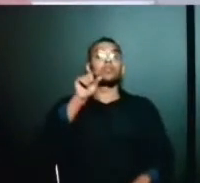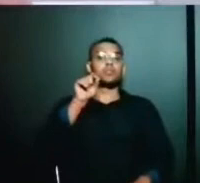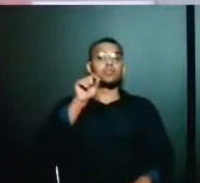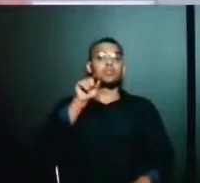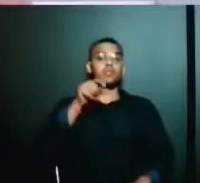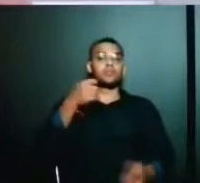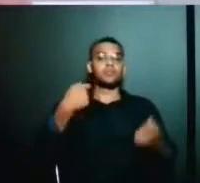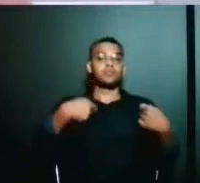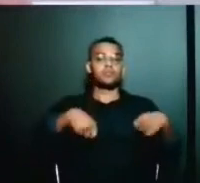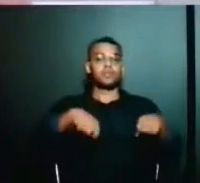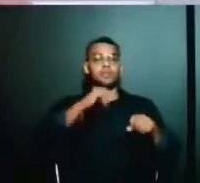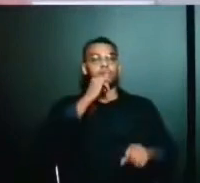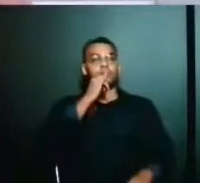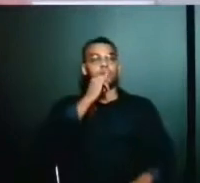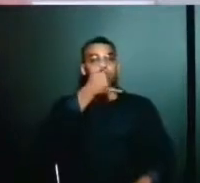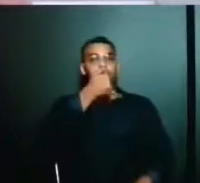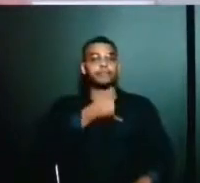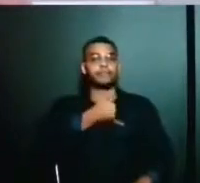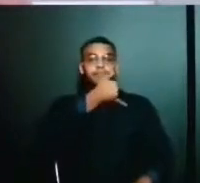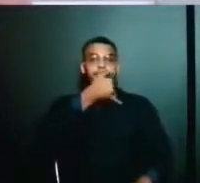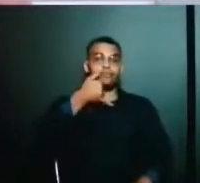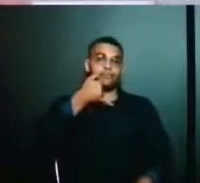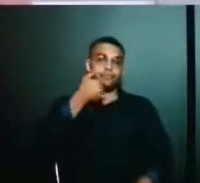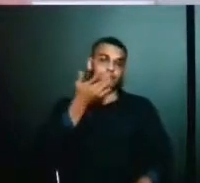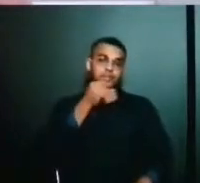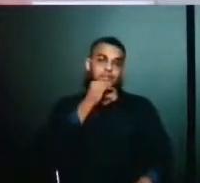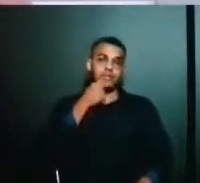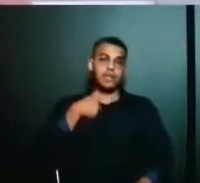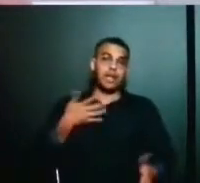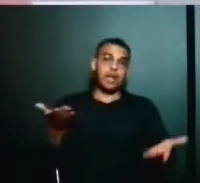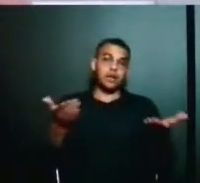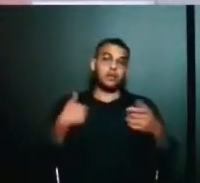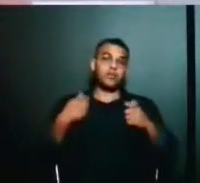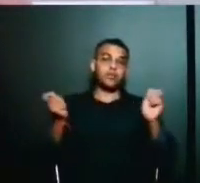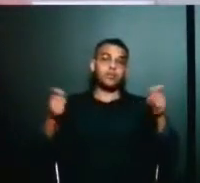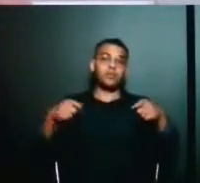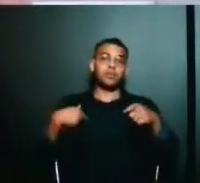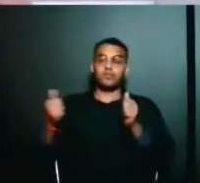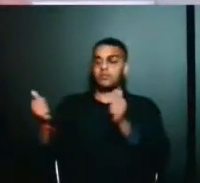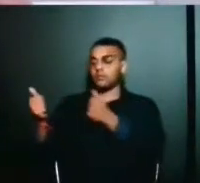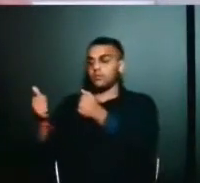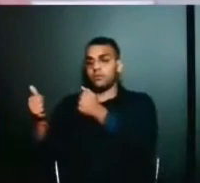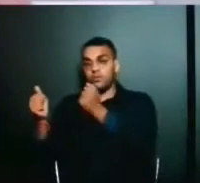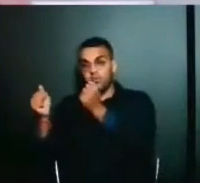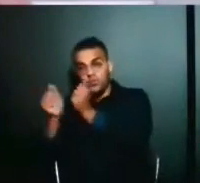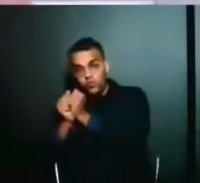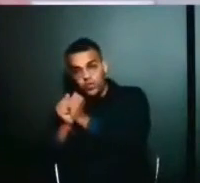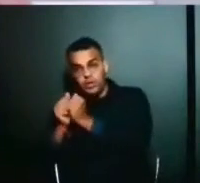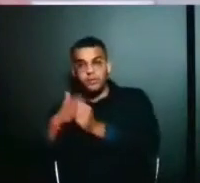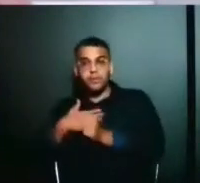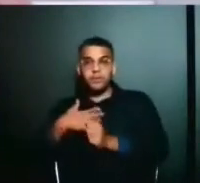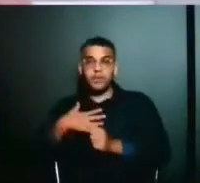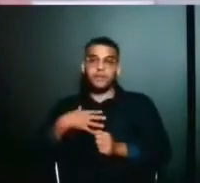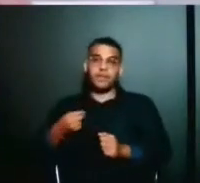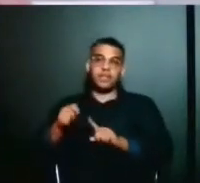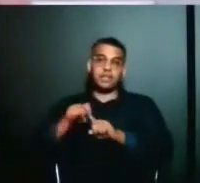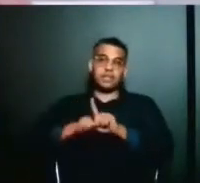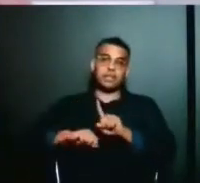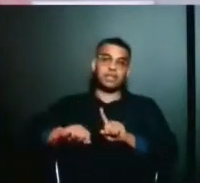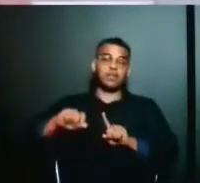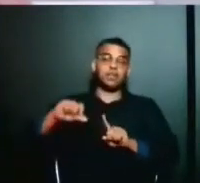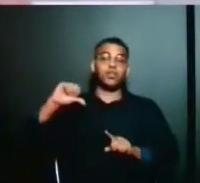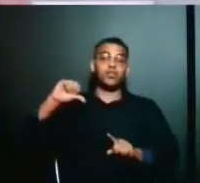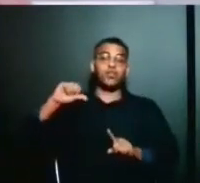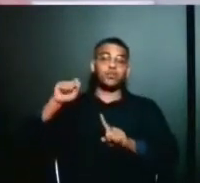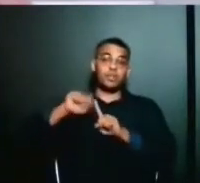renúncia. Neste momento, eu podia estar na minha casa com a minha filhinha de 9 meses. Imagina como ela é fofa. E eu estou